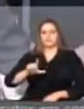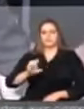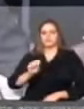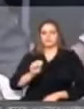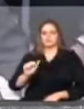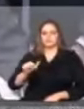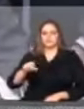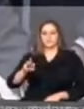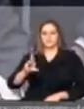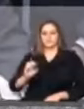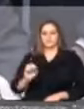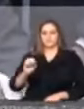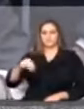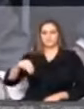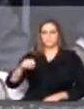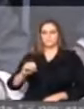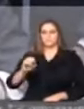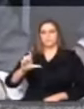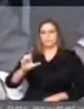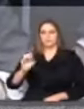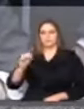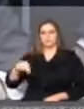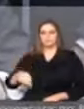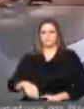Alessandro Molon.